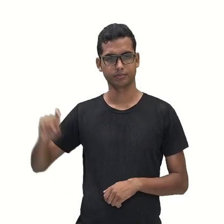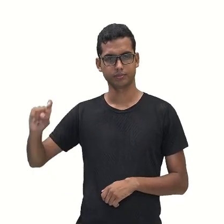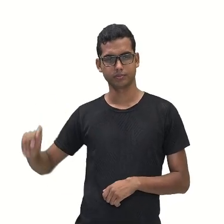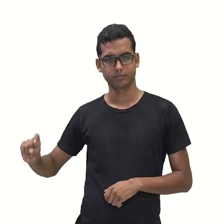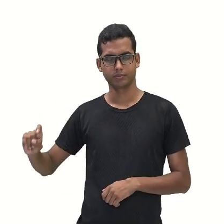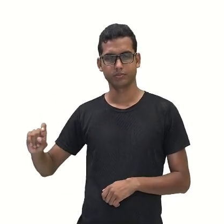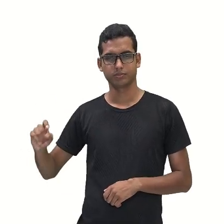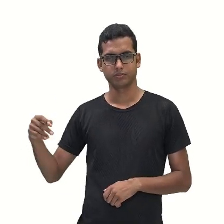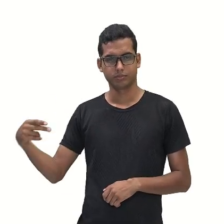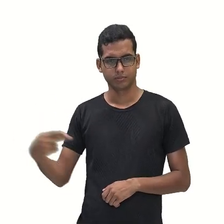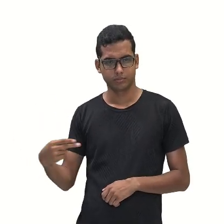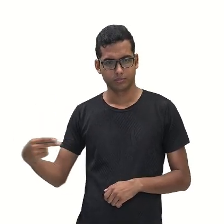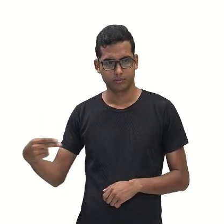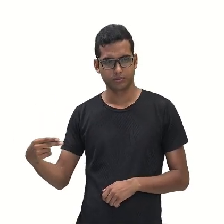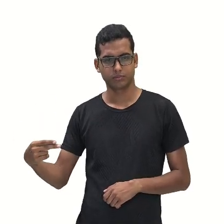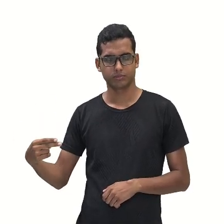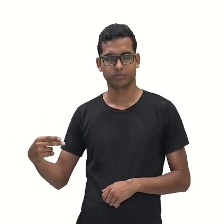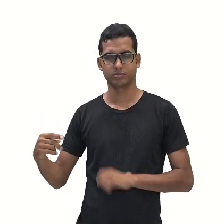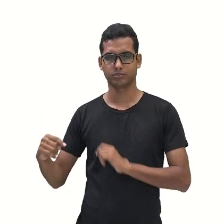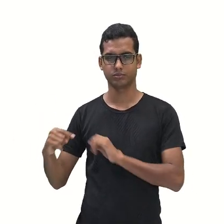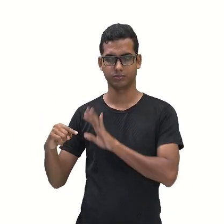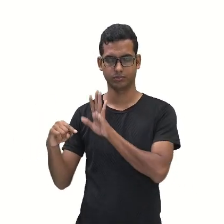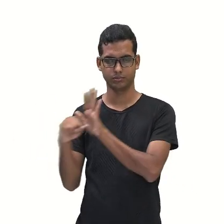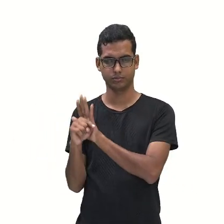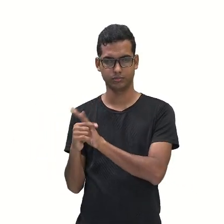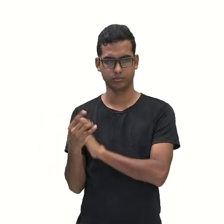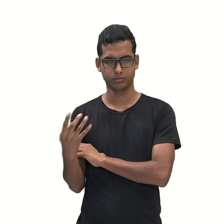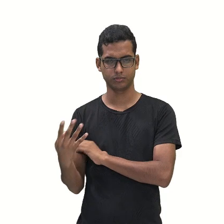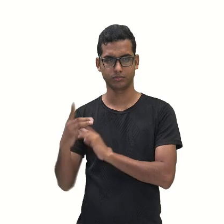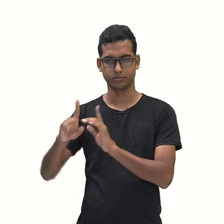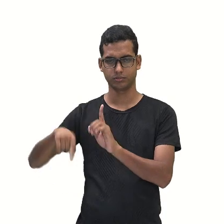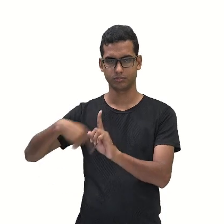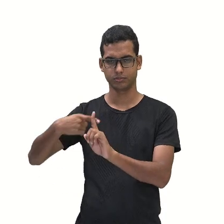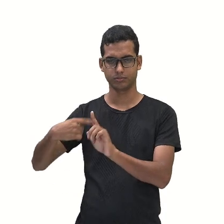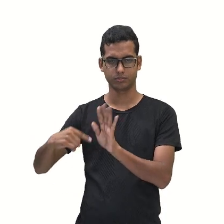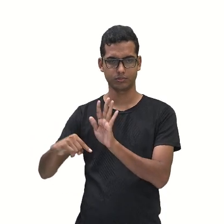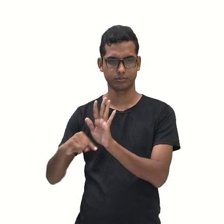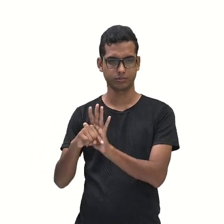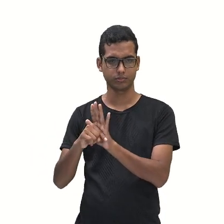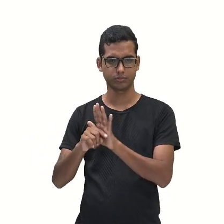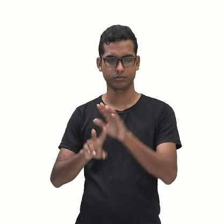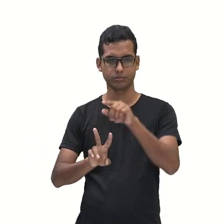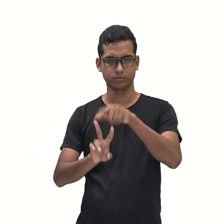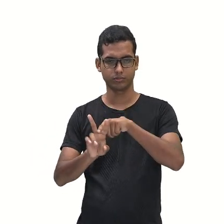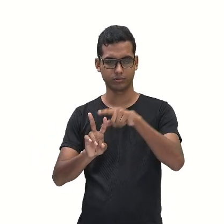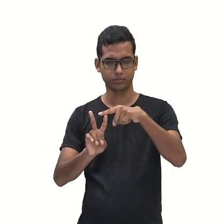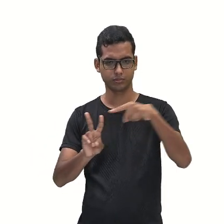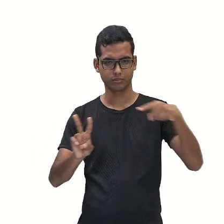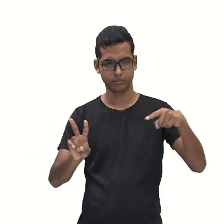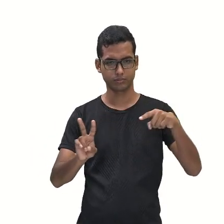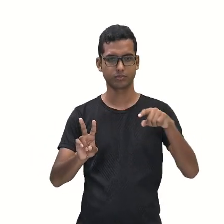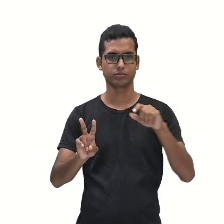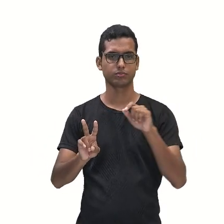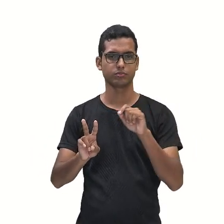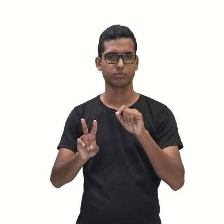menos o b, ou seja, menos 4, mais ou menos raiz de delta, que deu 0,